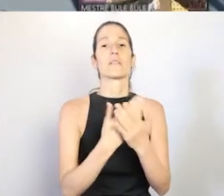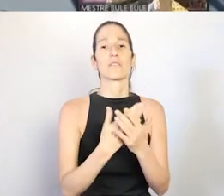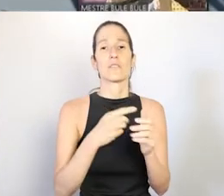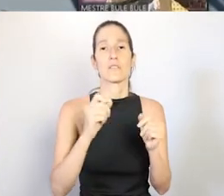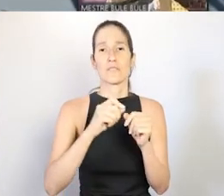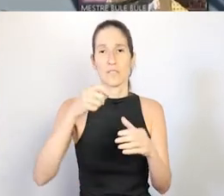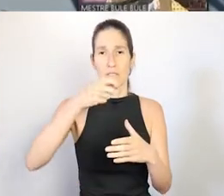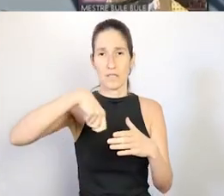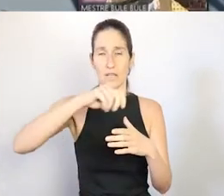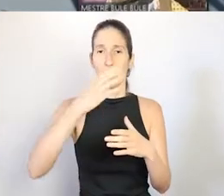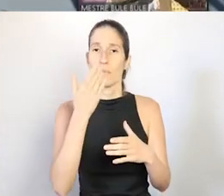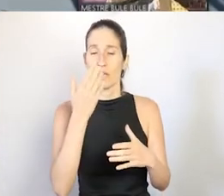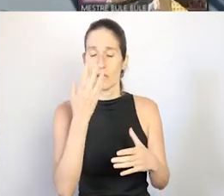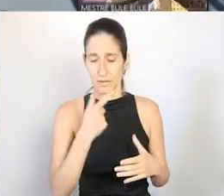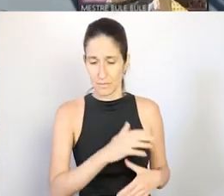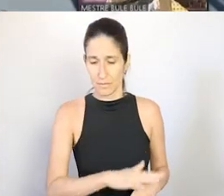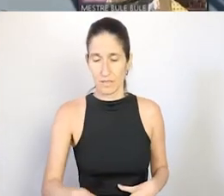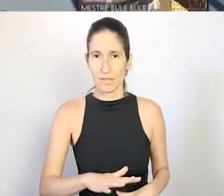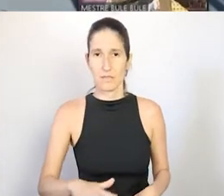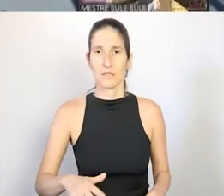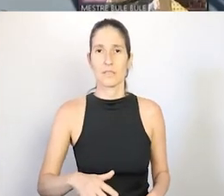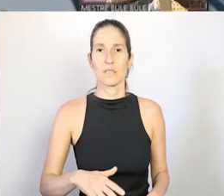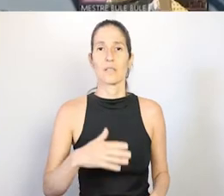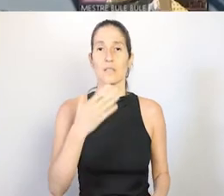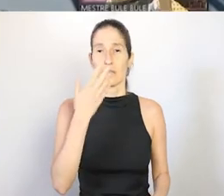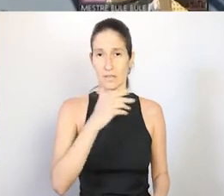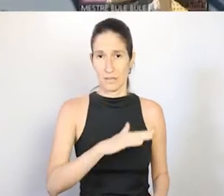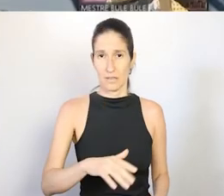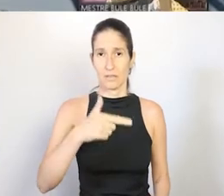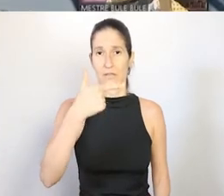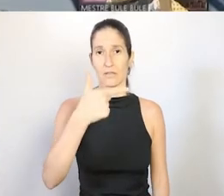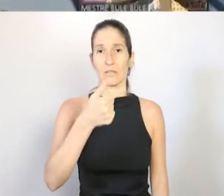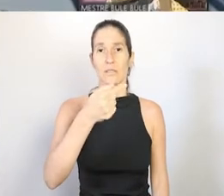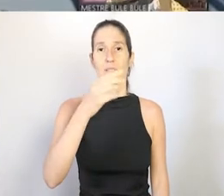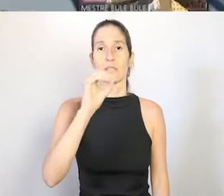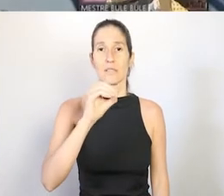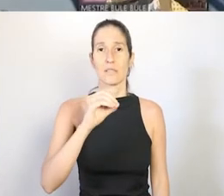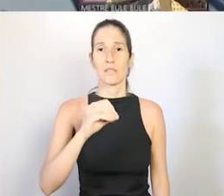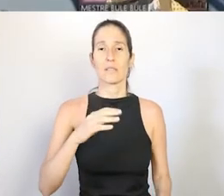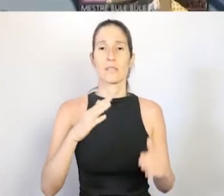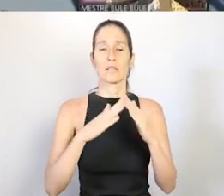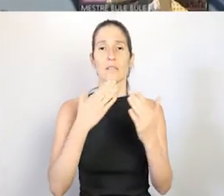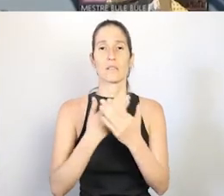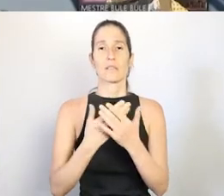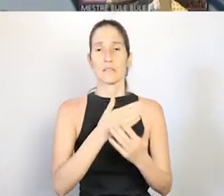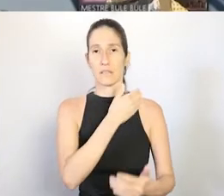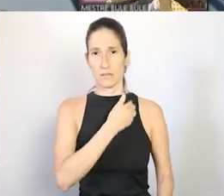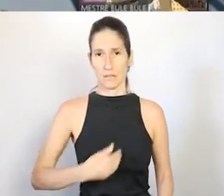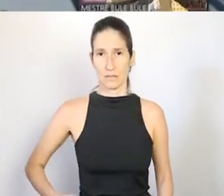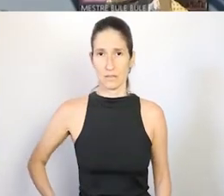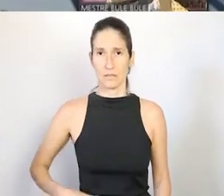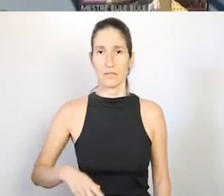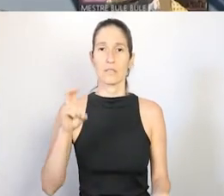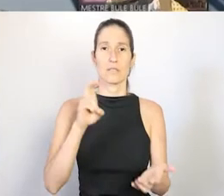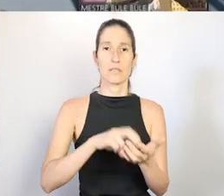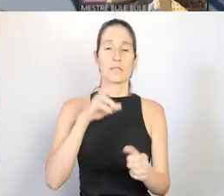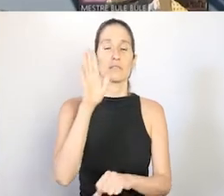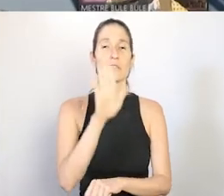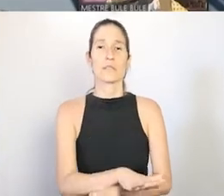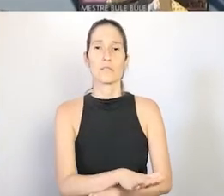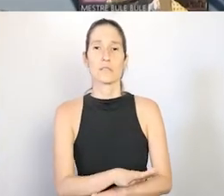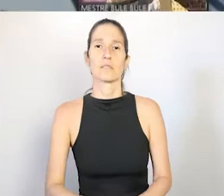Fazia merenda para 270 crianças, nessa escola estadual. Era dois turnos, de manhã, outro de